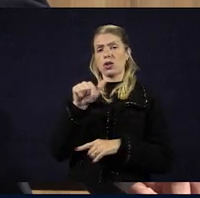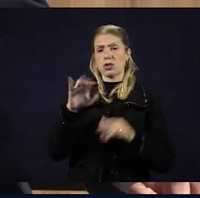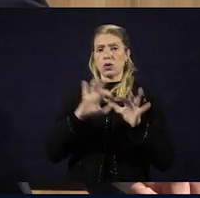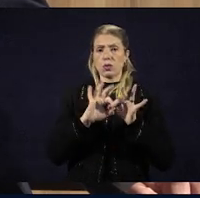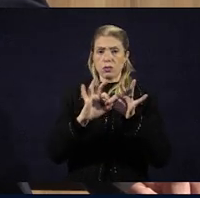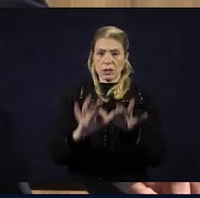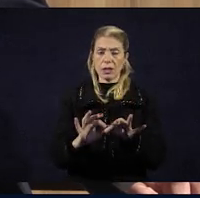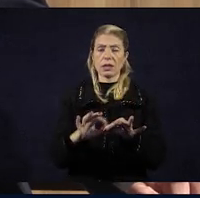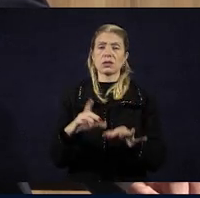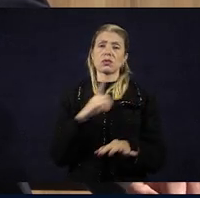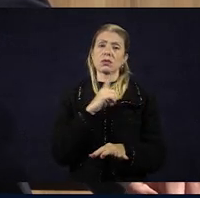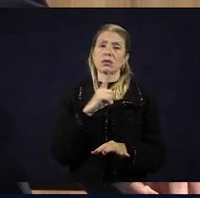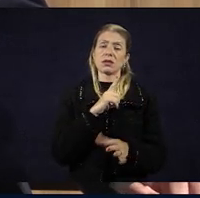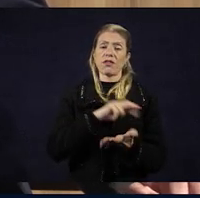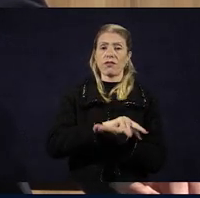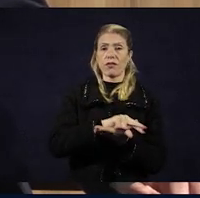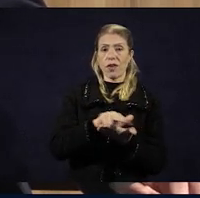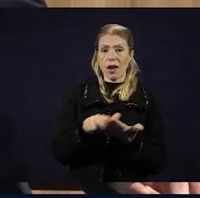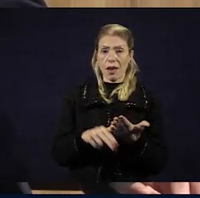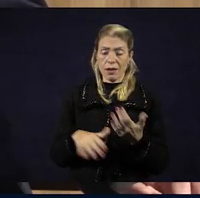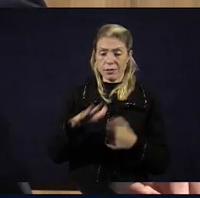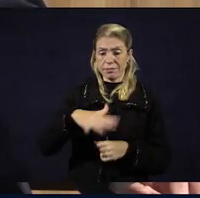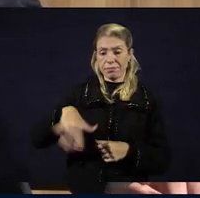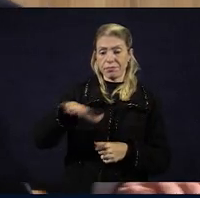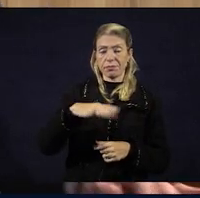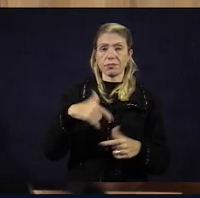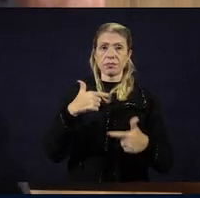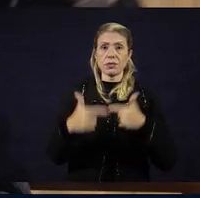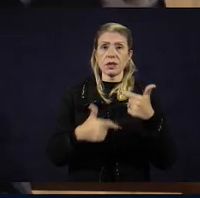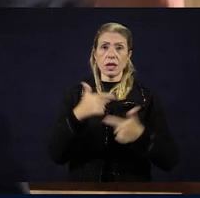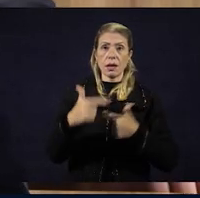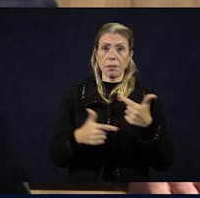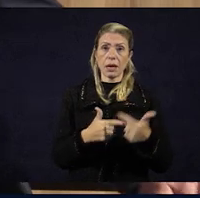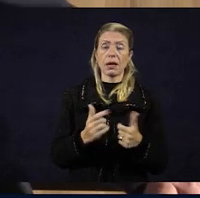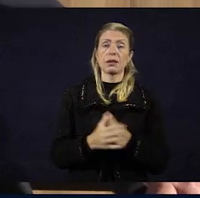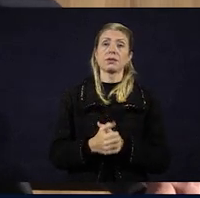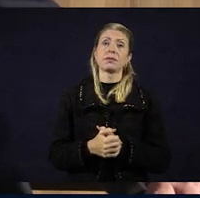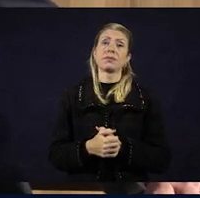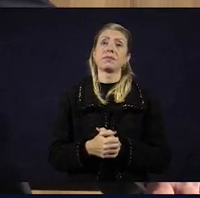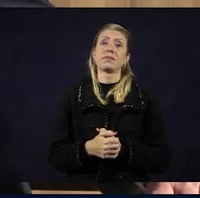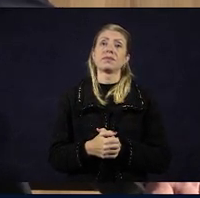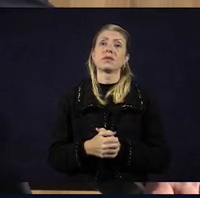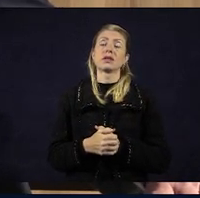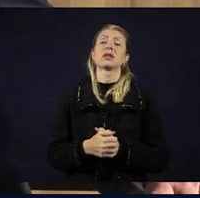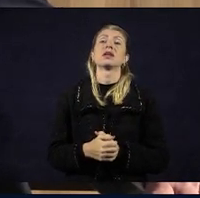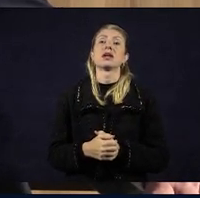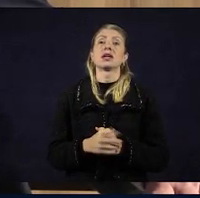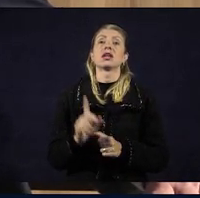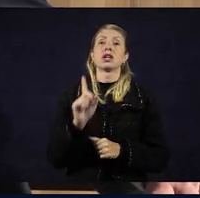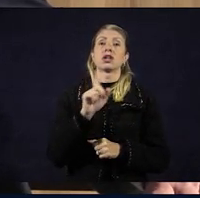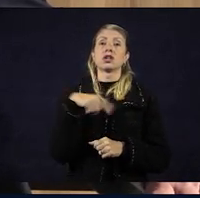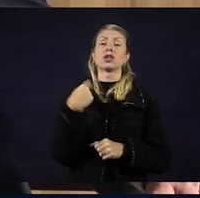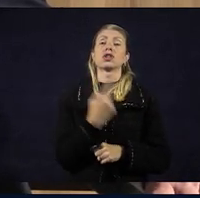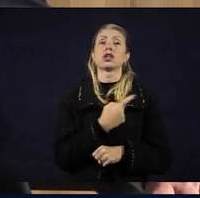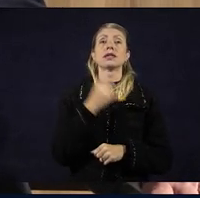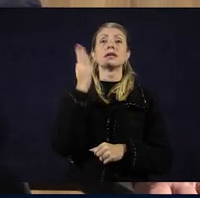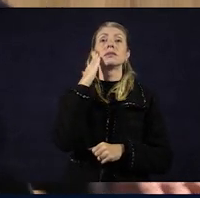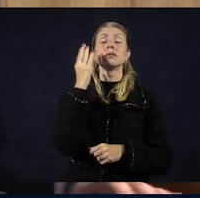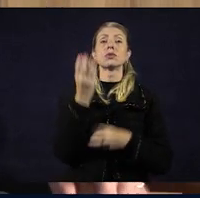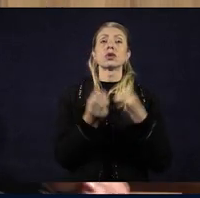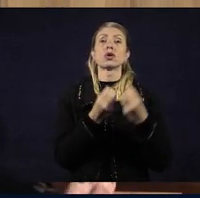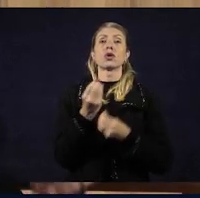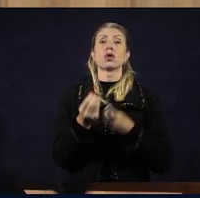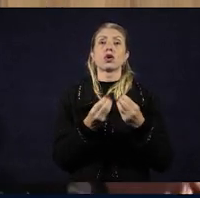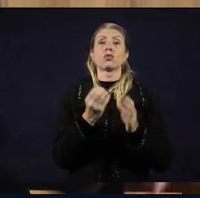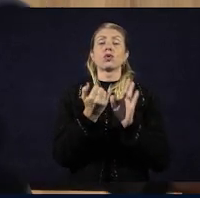em diversas frentes aí a brincadeira aqui ouviu nazar e falando a gente não tem a tela piscando lá com a nossa cotação em bolsa